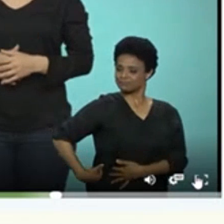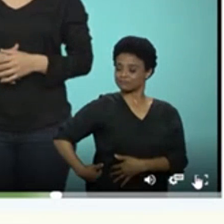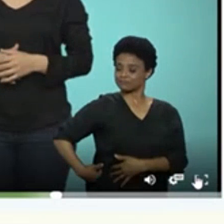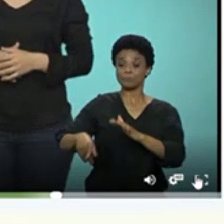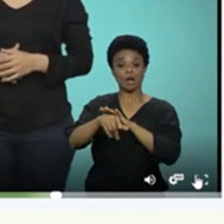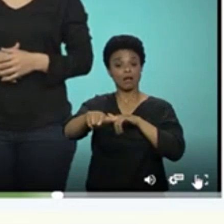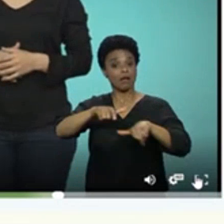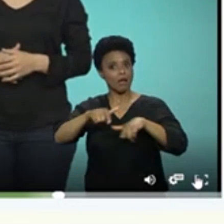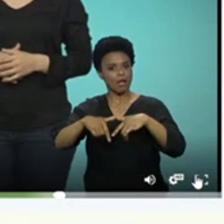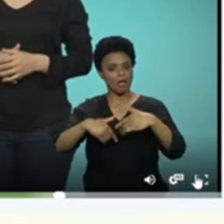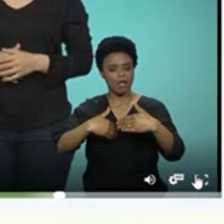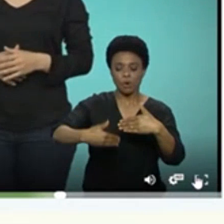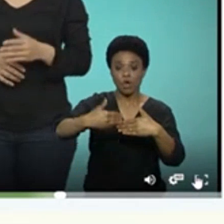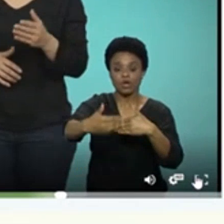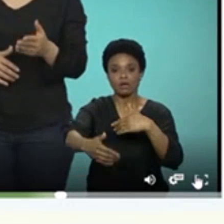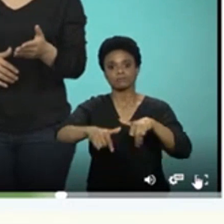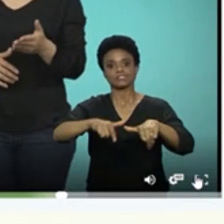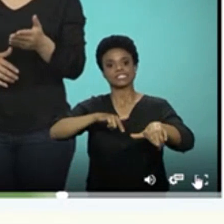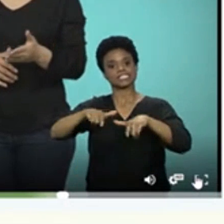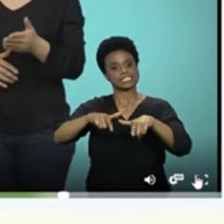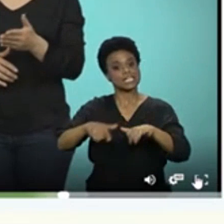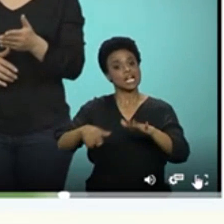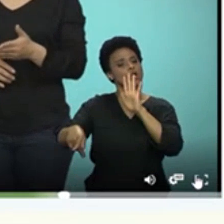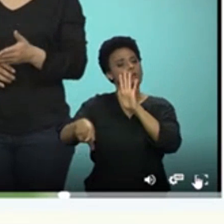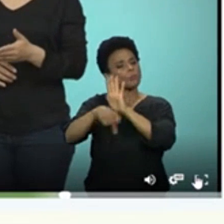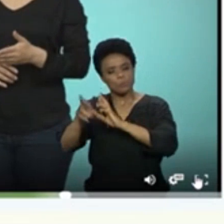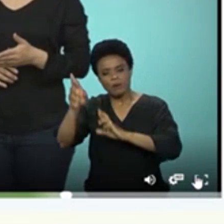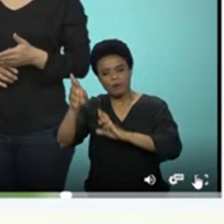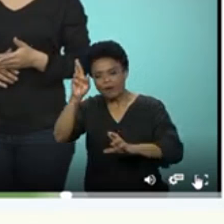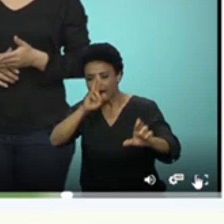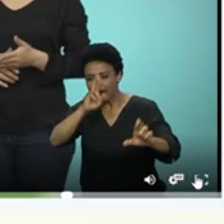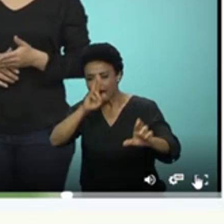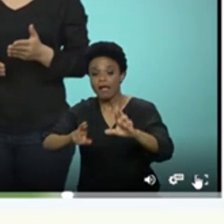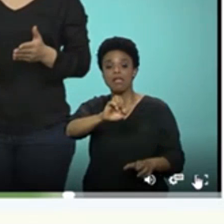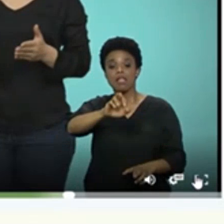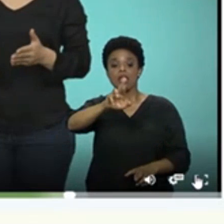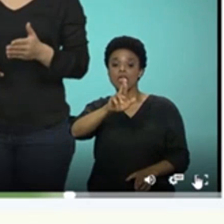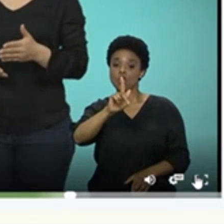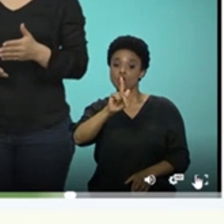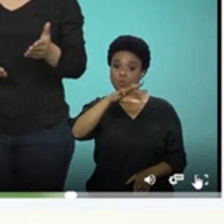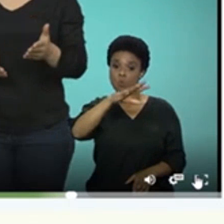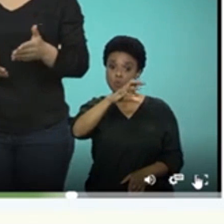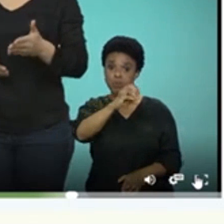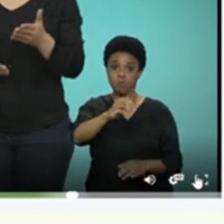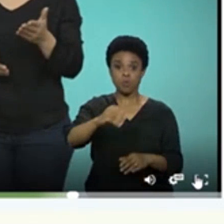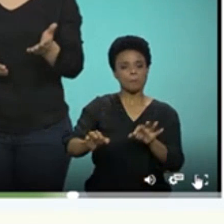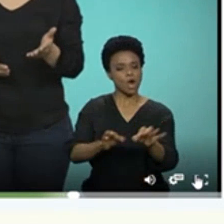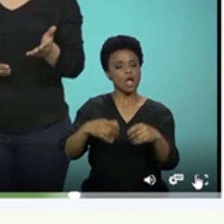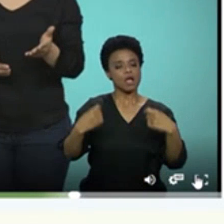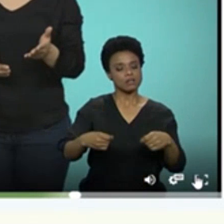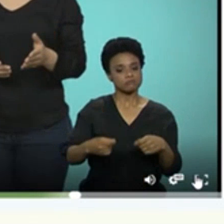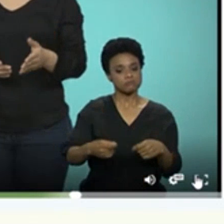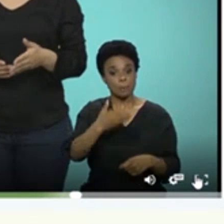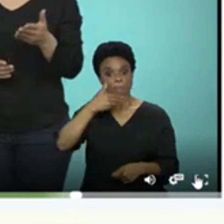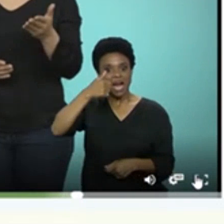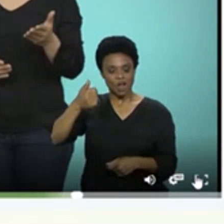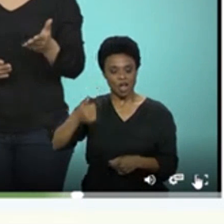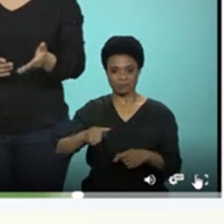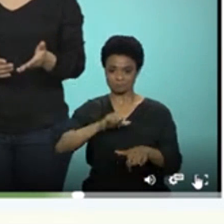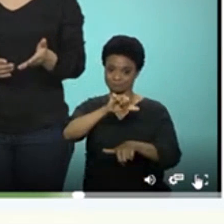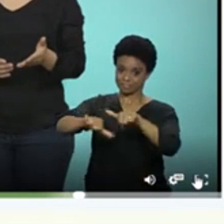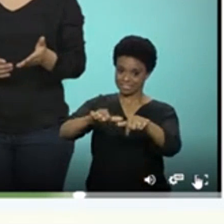deve considerar o processo de trabalho. Por meio da análise ergonômica do trabalho, o programa deve propor medidas como a adequação do